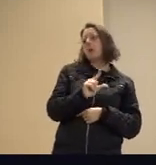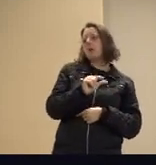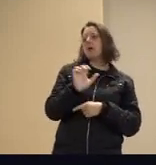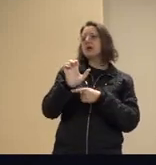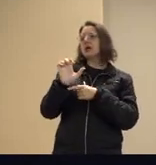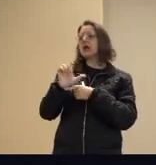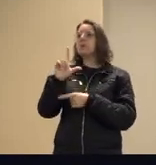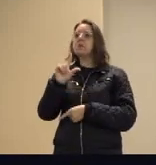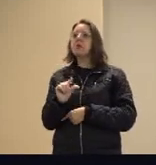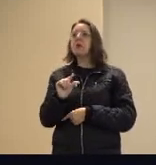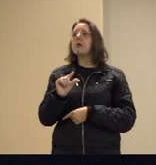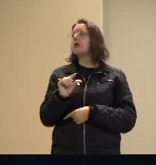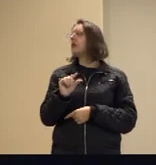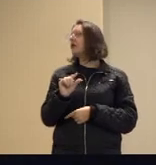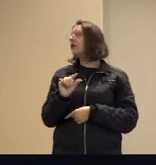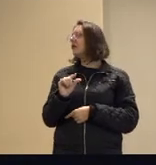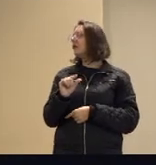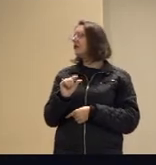pouco e